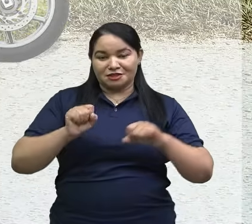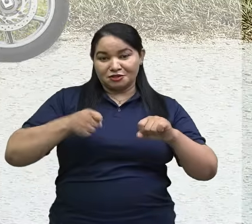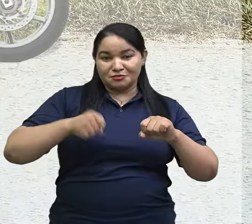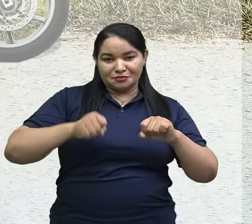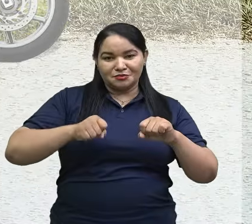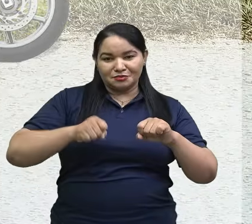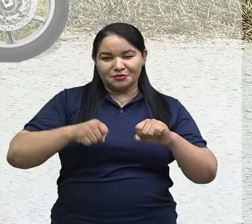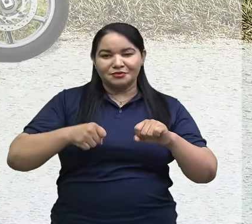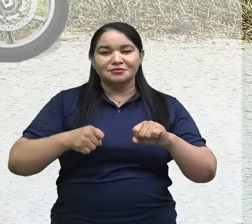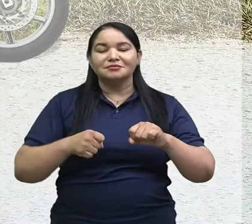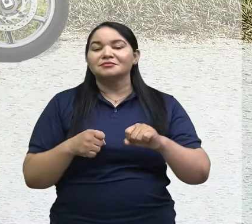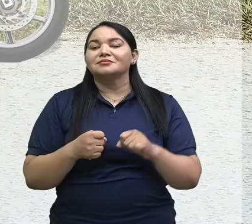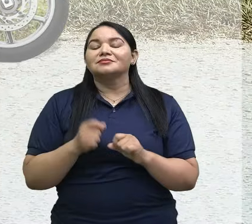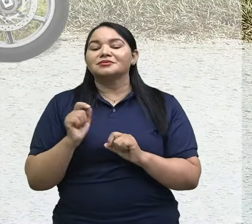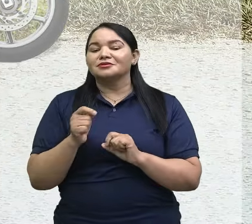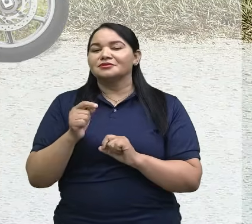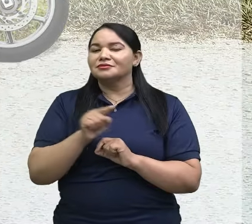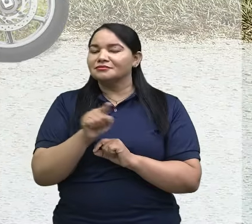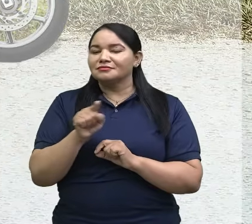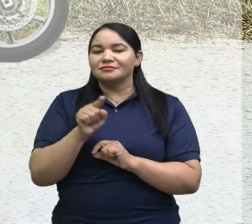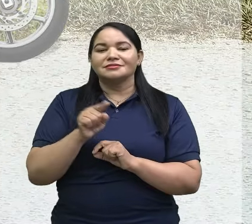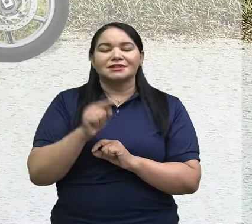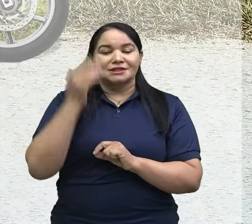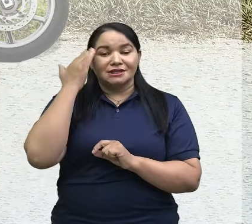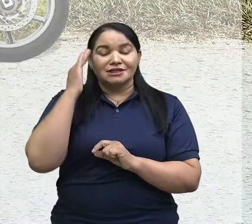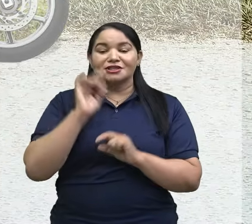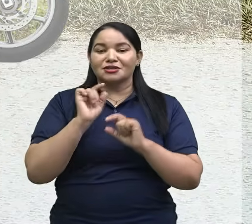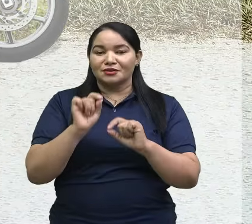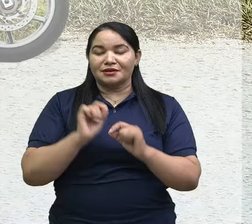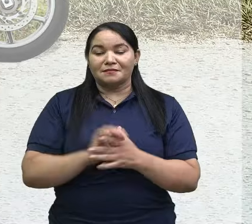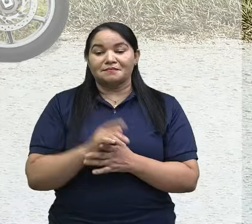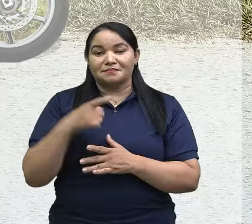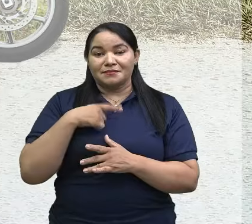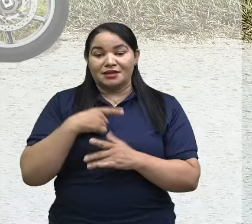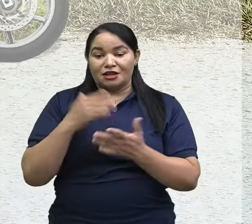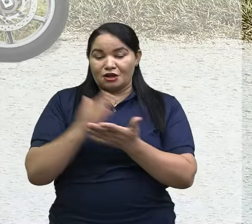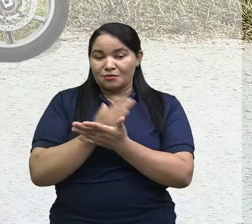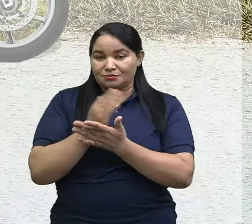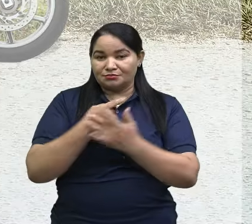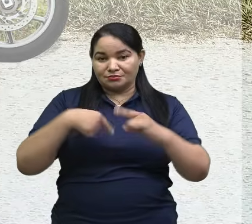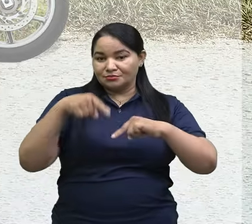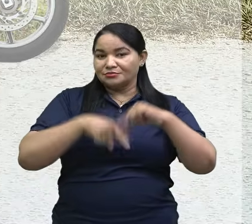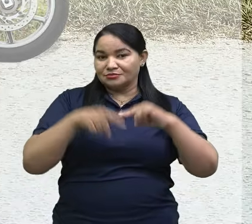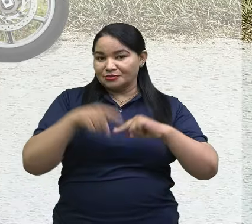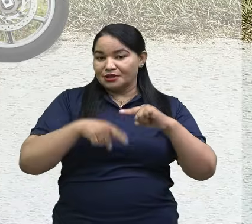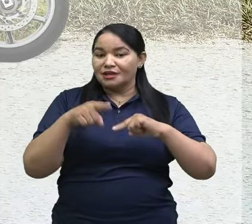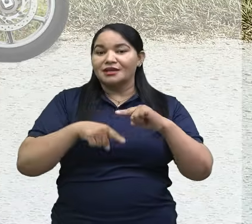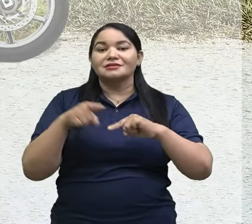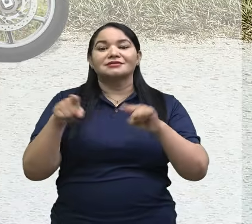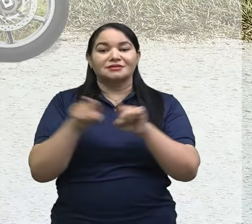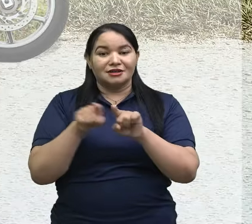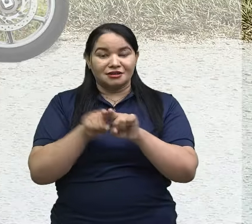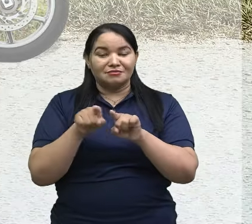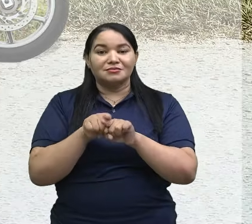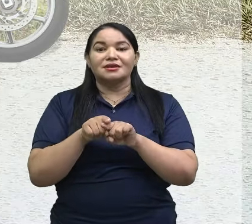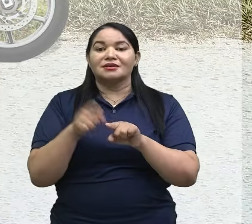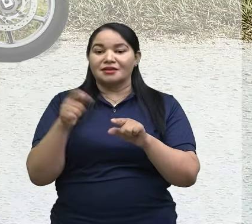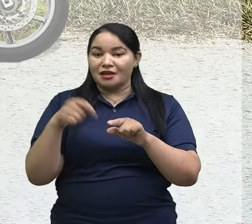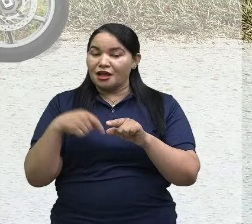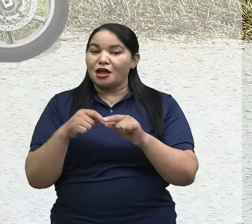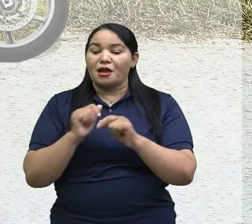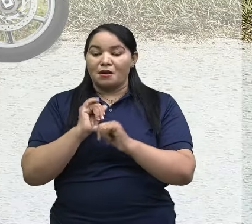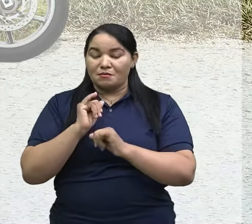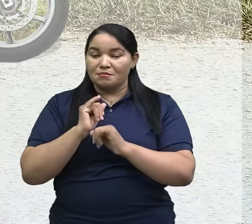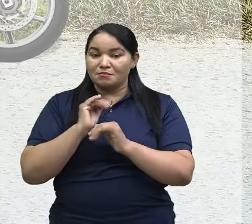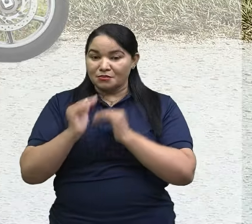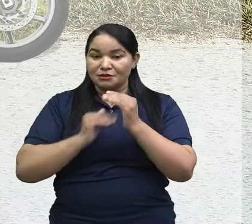uma moto, justamente para a gente reforçar que aqui existem algumas peças que também passam por eletrólise, pelo